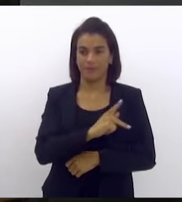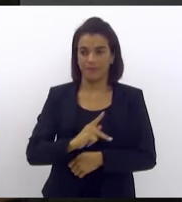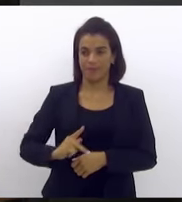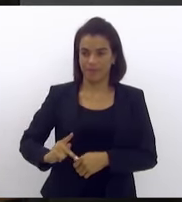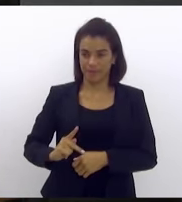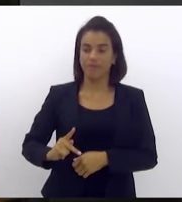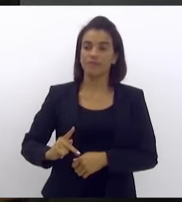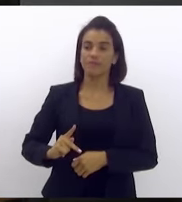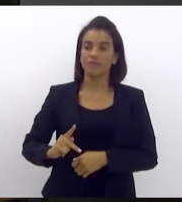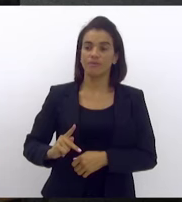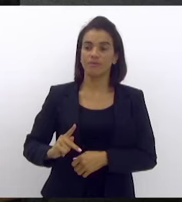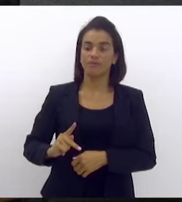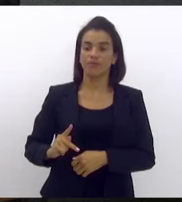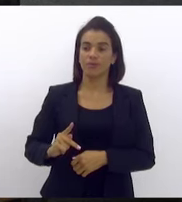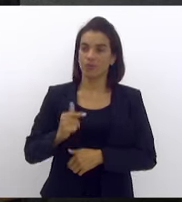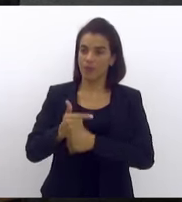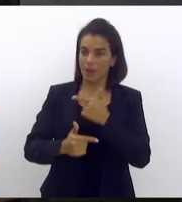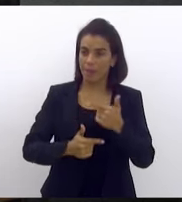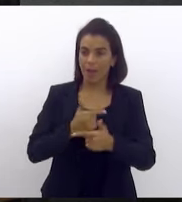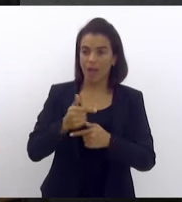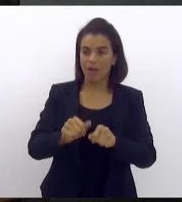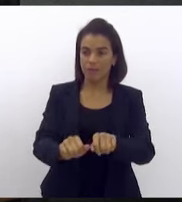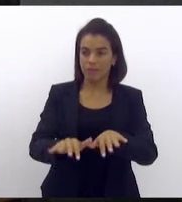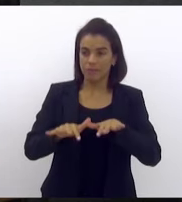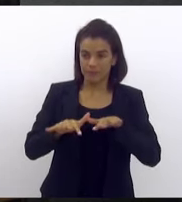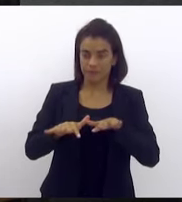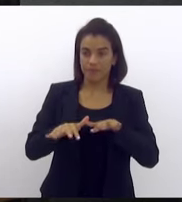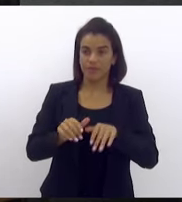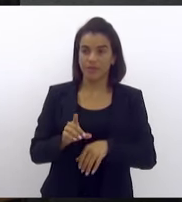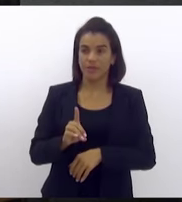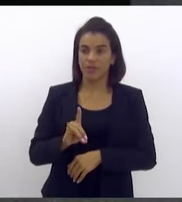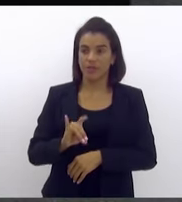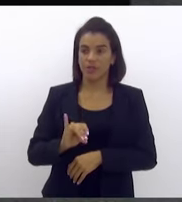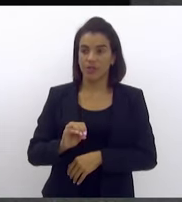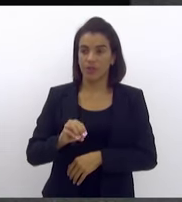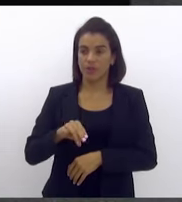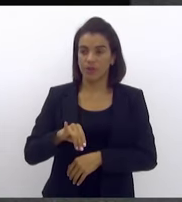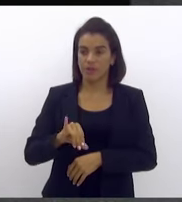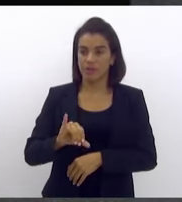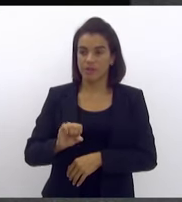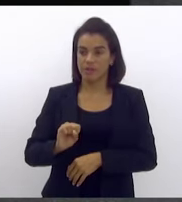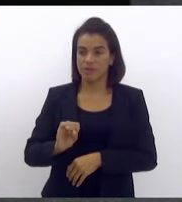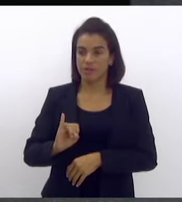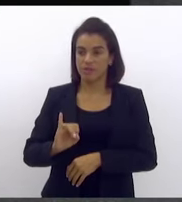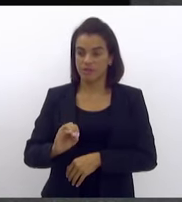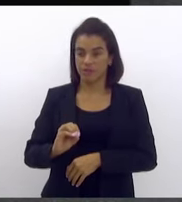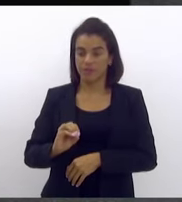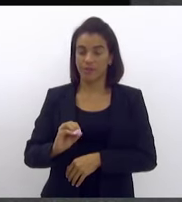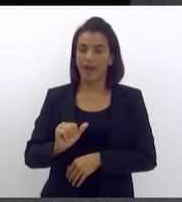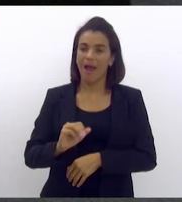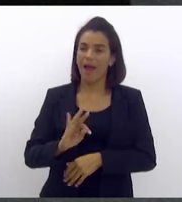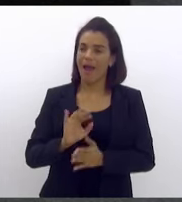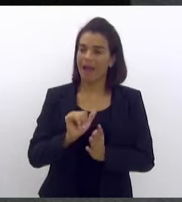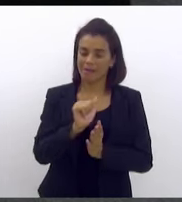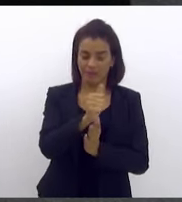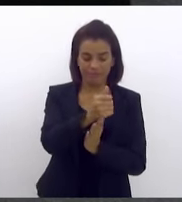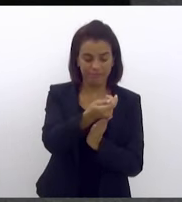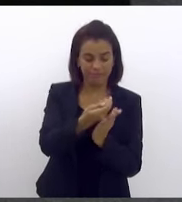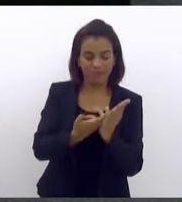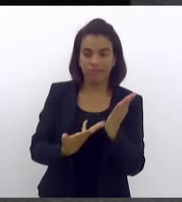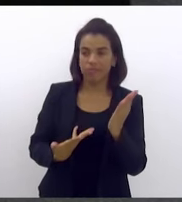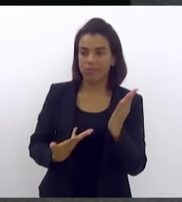presidente do expediente inicial, deputado Dionísio Lins, a ata reflete